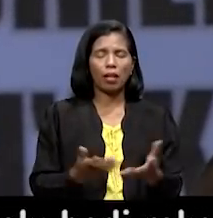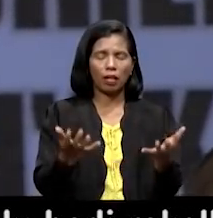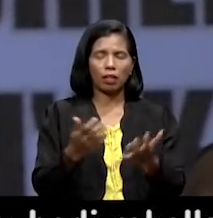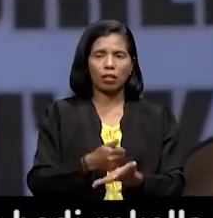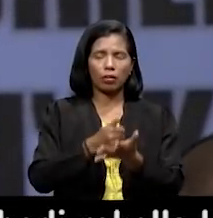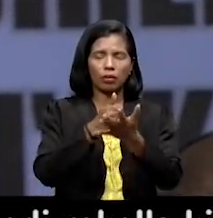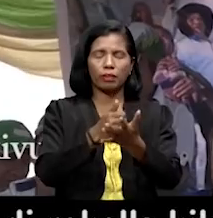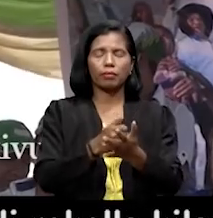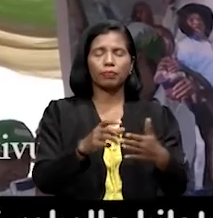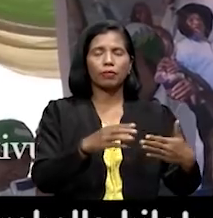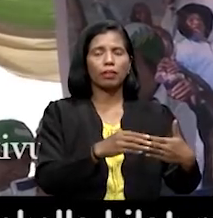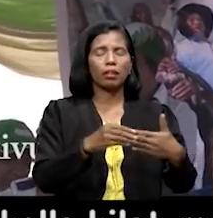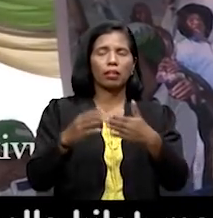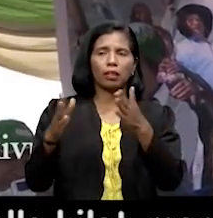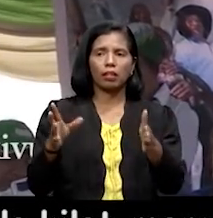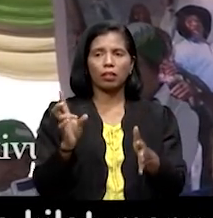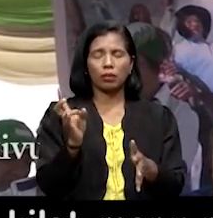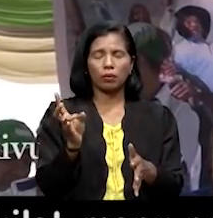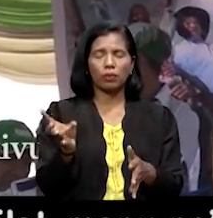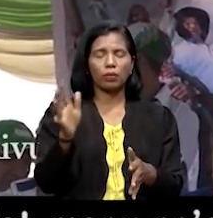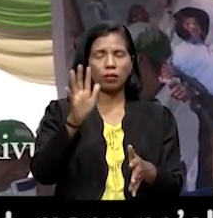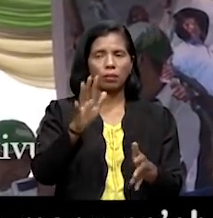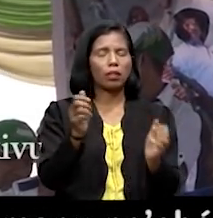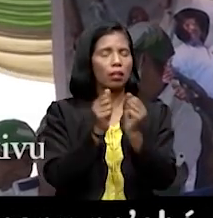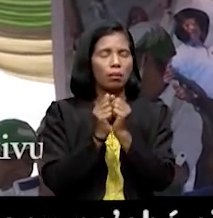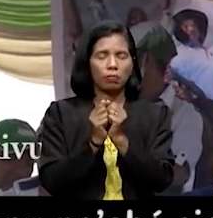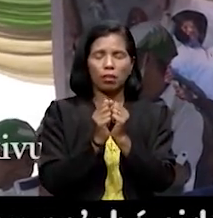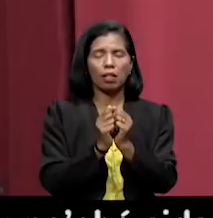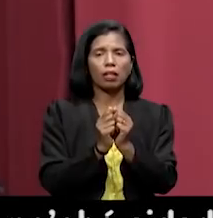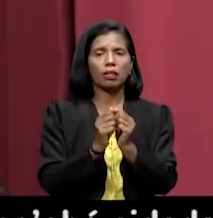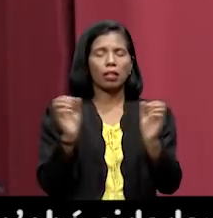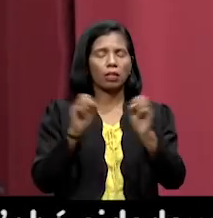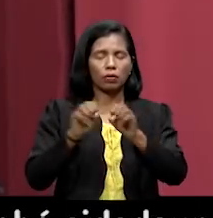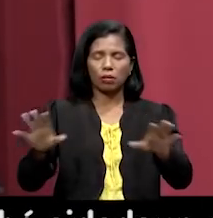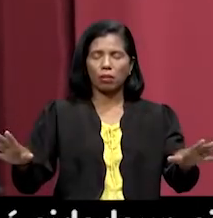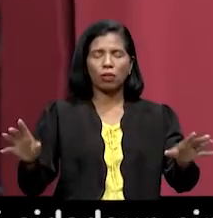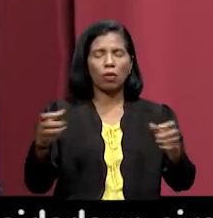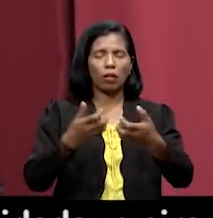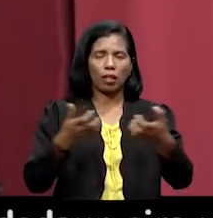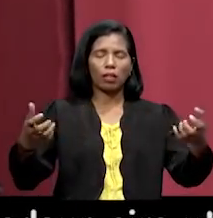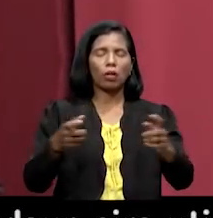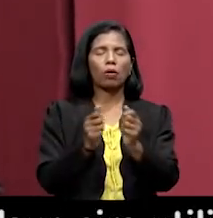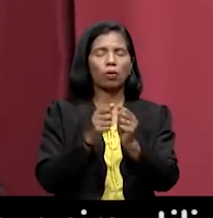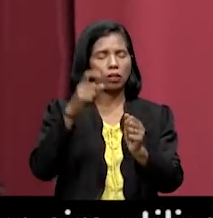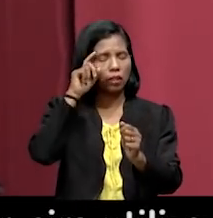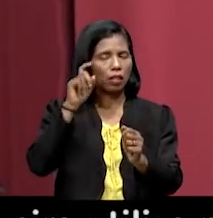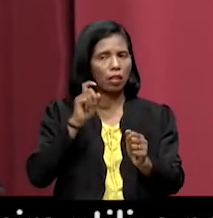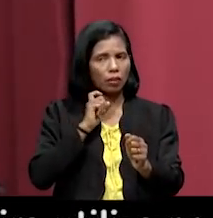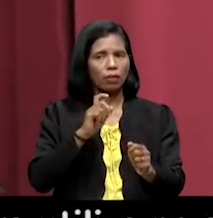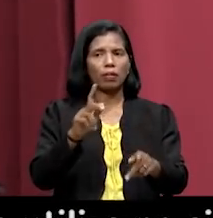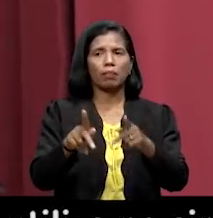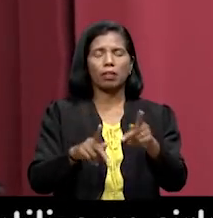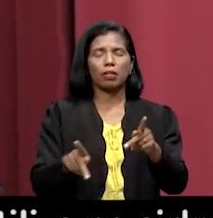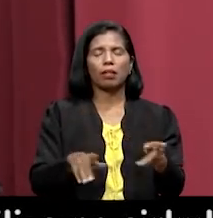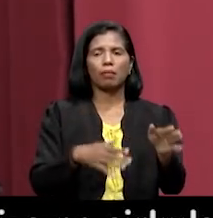Líder 75 ne hateten sela husik malo ho sanana Gusmão Zuzé Ramosorta no mos funa imbalun ne be mate ona ho di